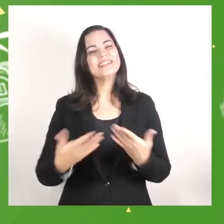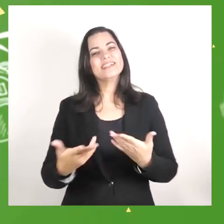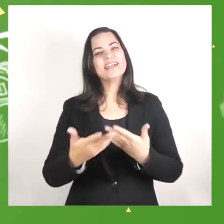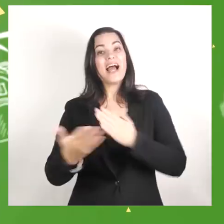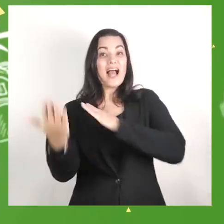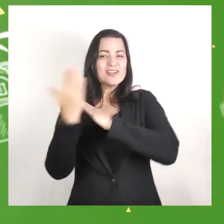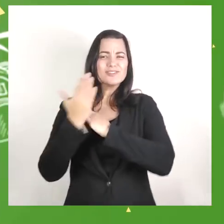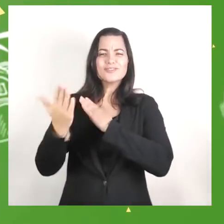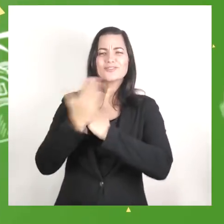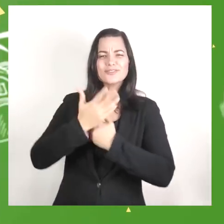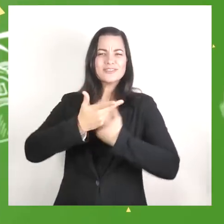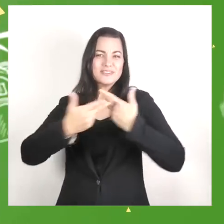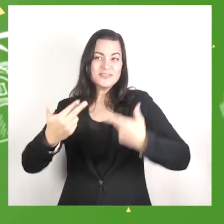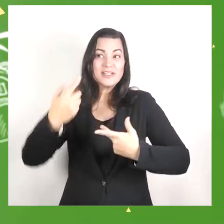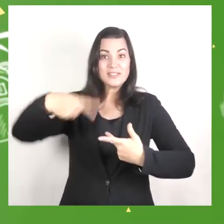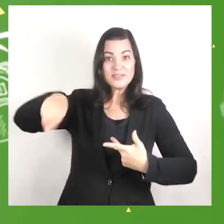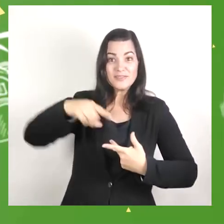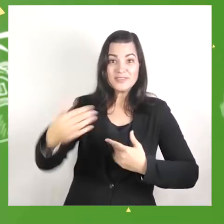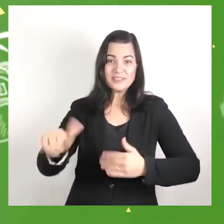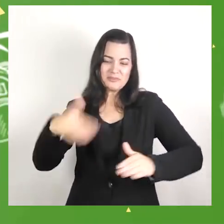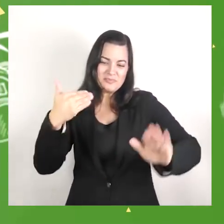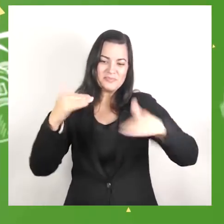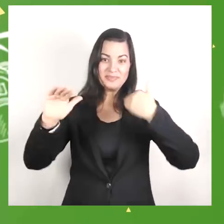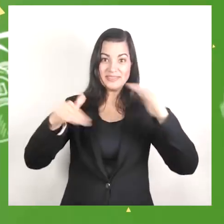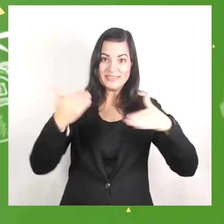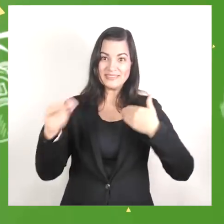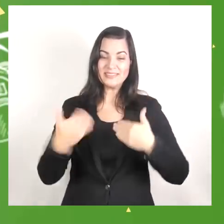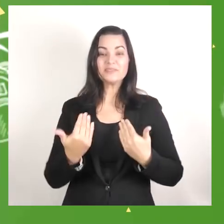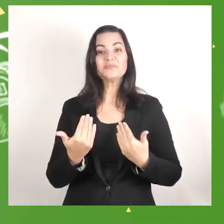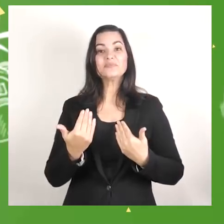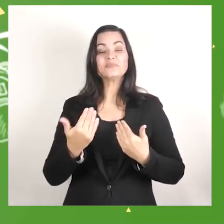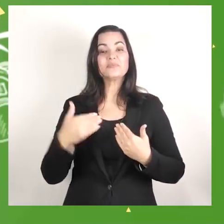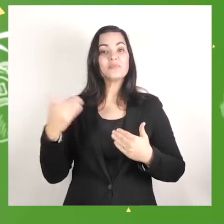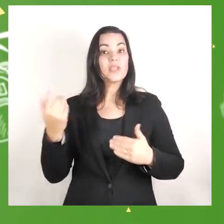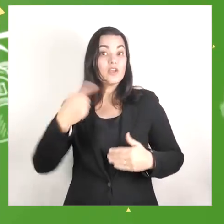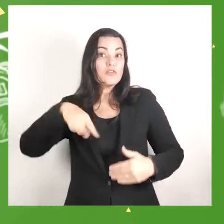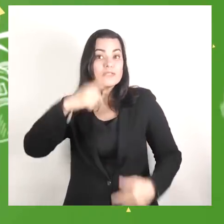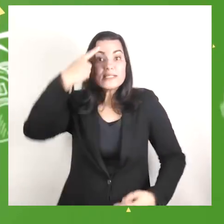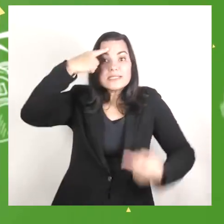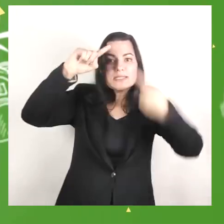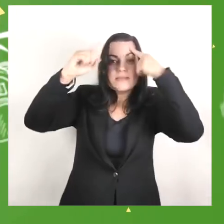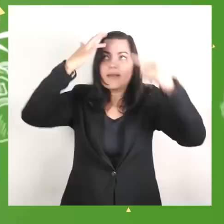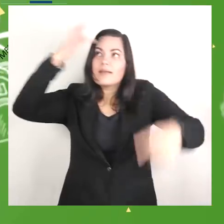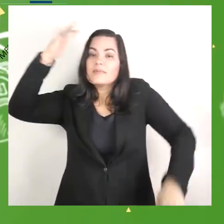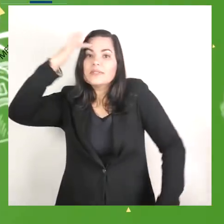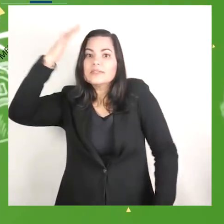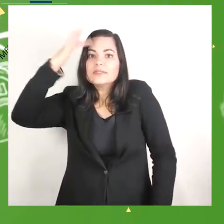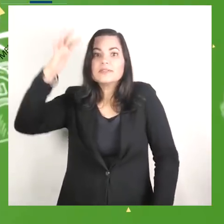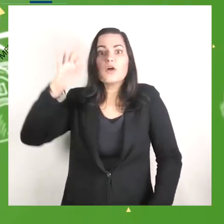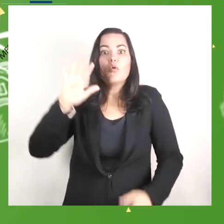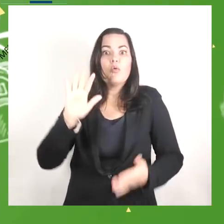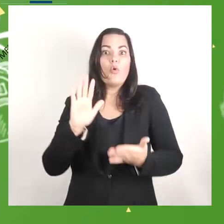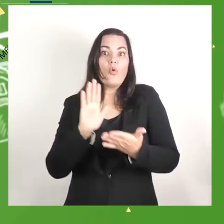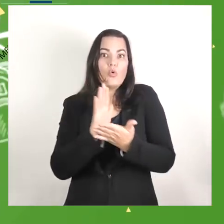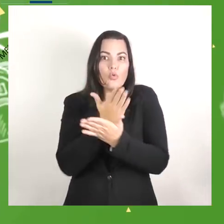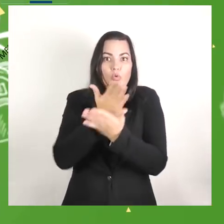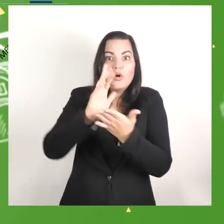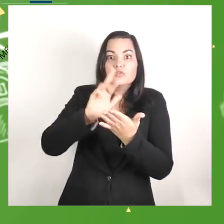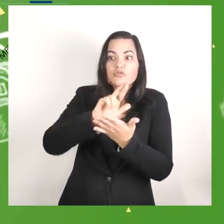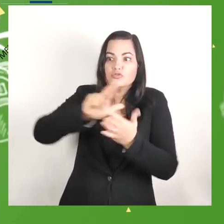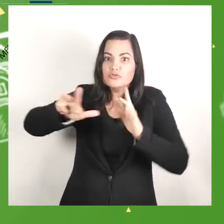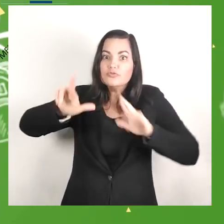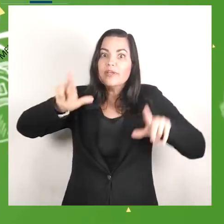Dessas contribuições todas que nós tivemos, as hipóteses de vocês, elas ficaram bem